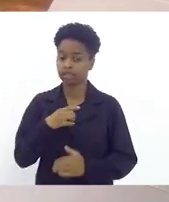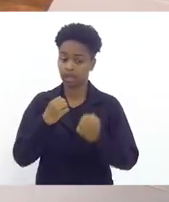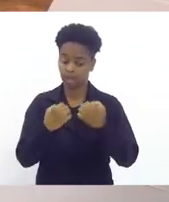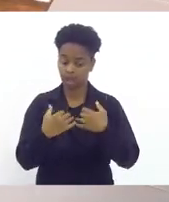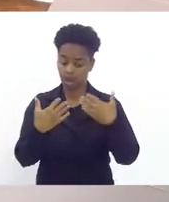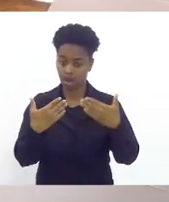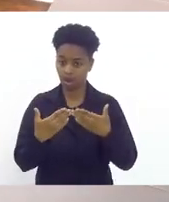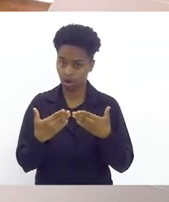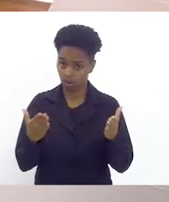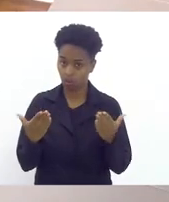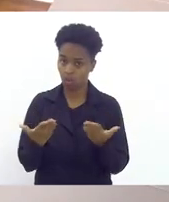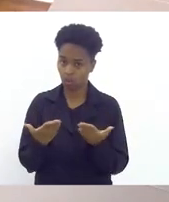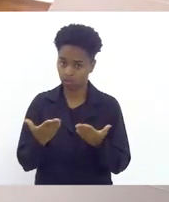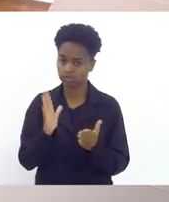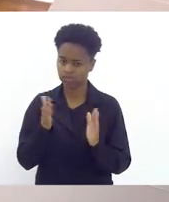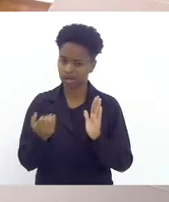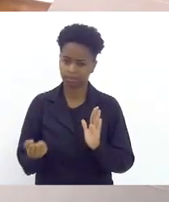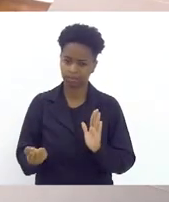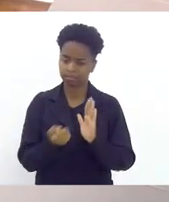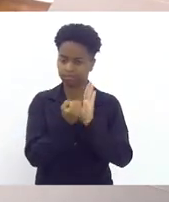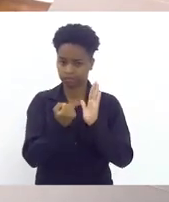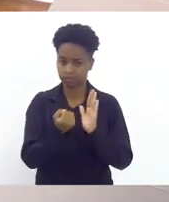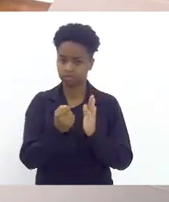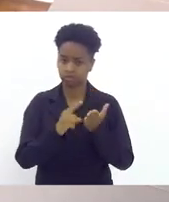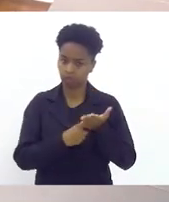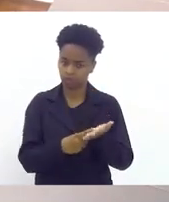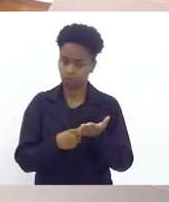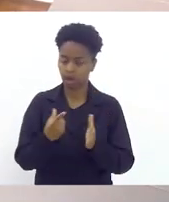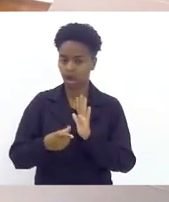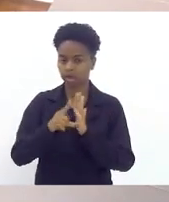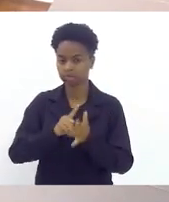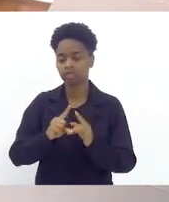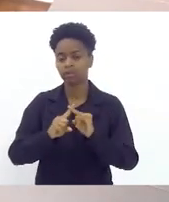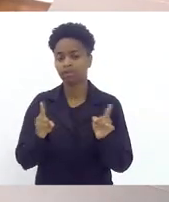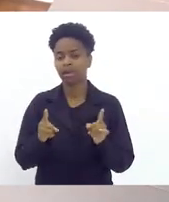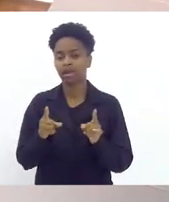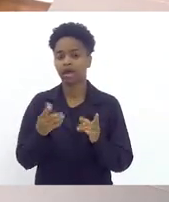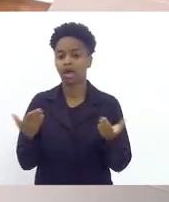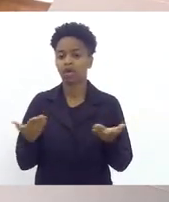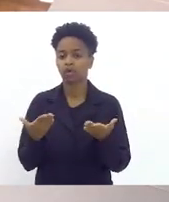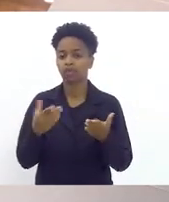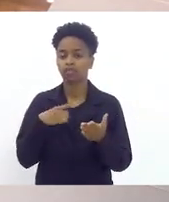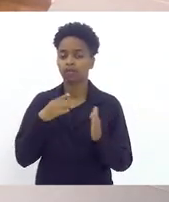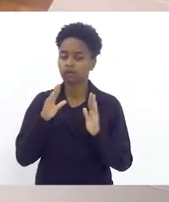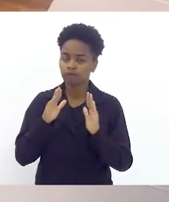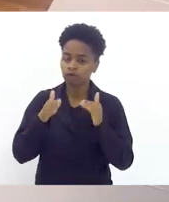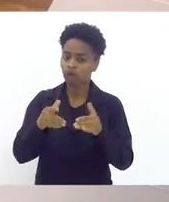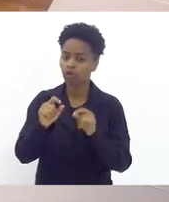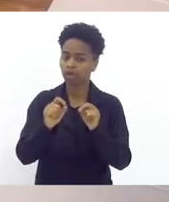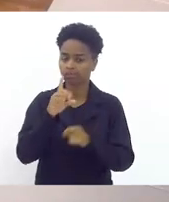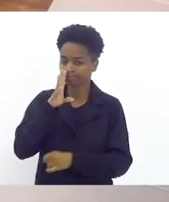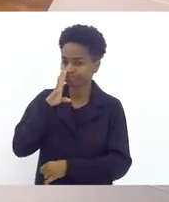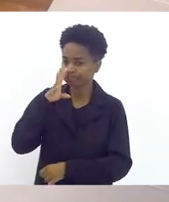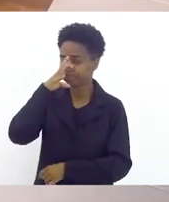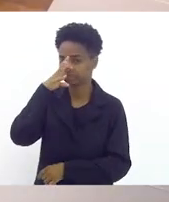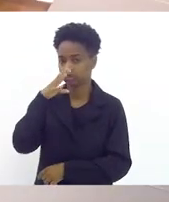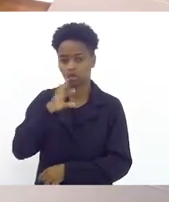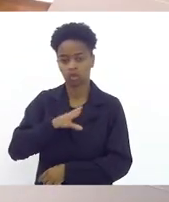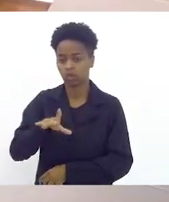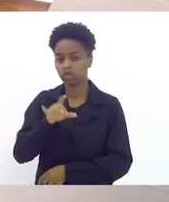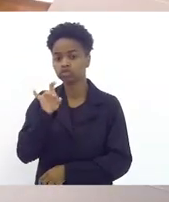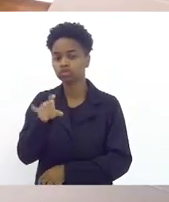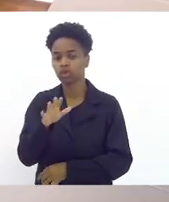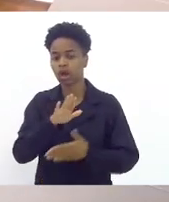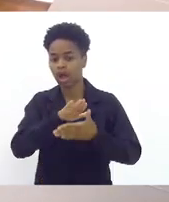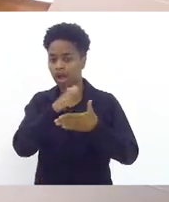aqui já tava marcada antes Todo ano a gente faz mas essa tem esse caráter de resistência não só